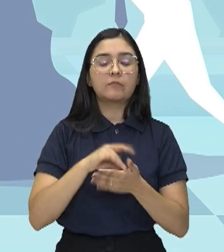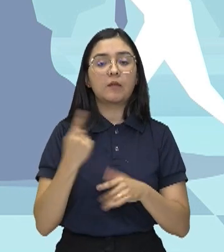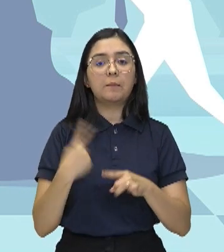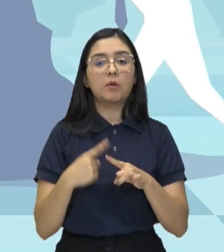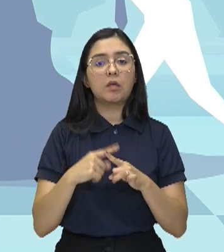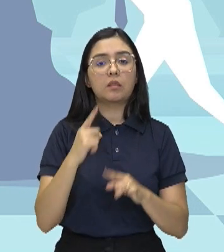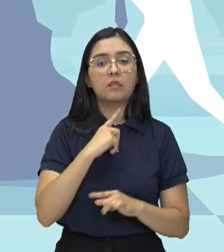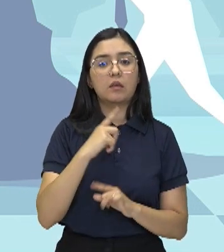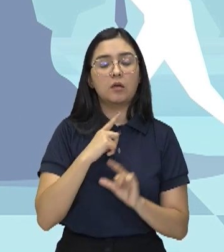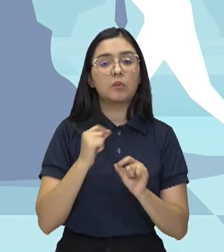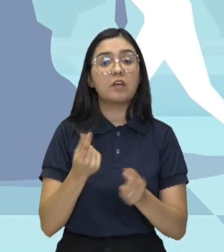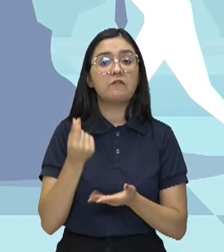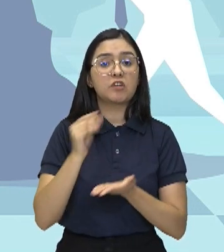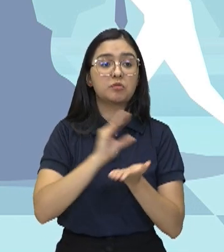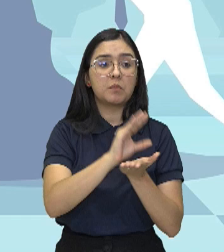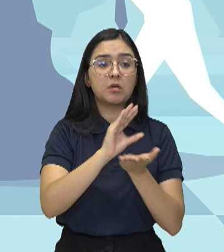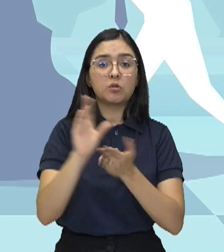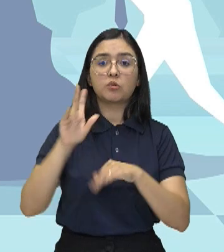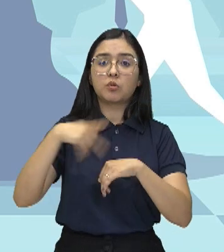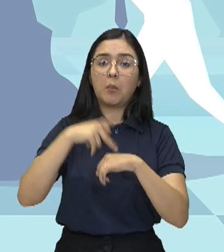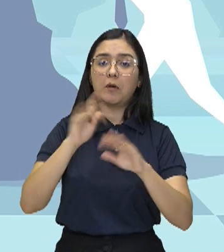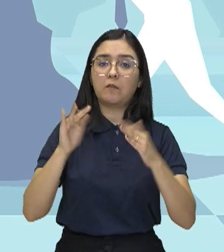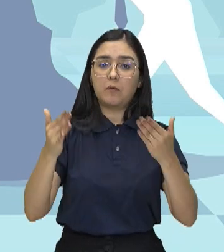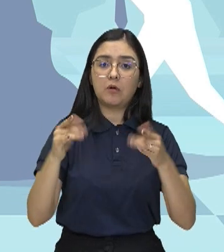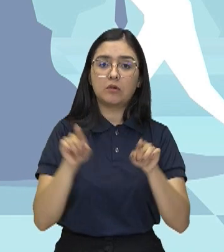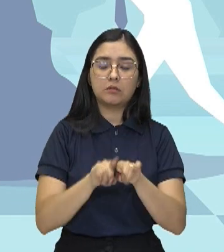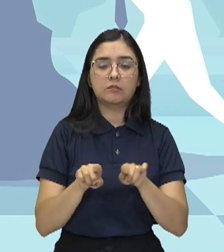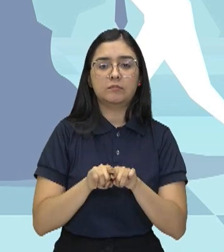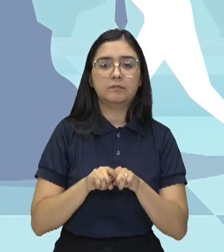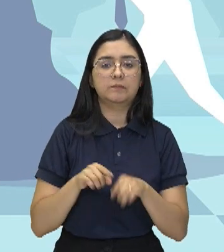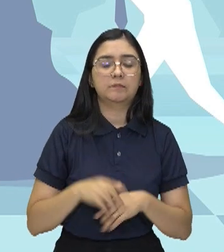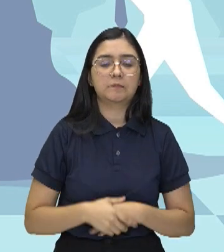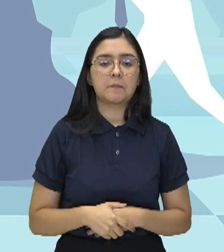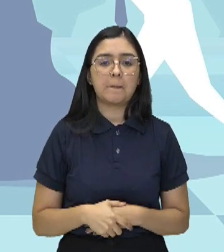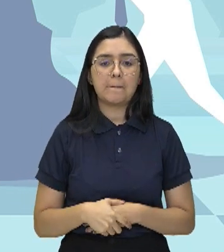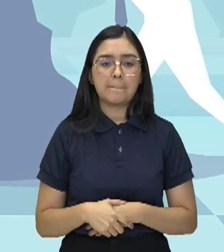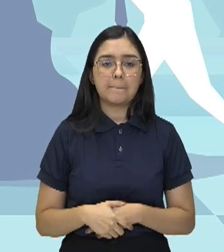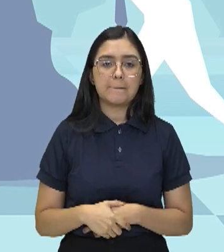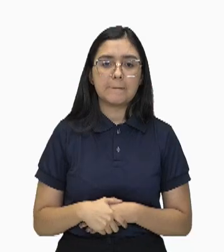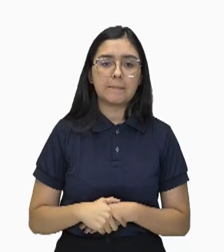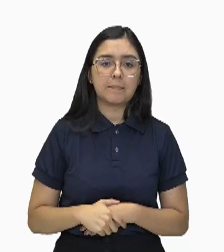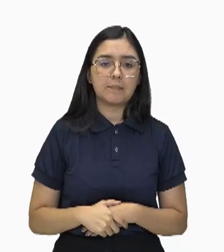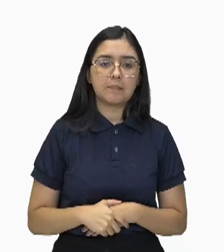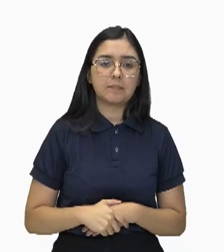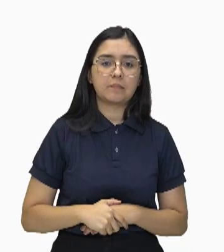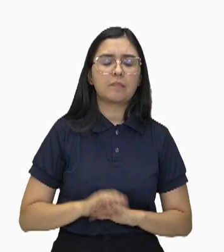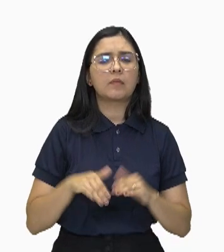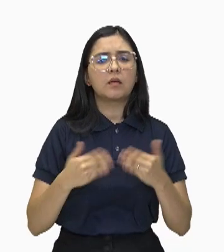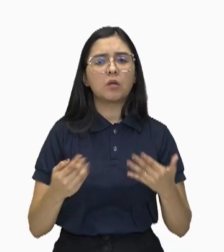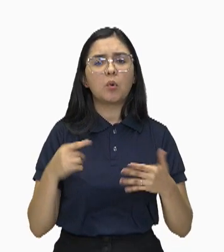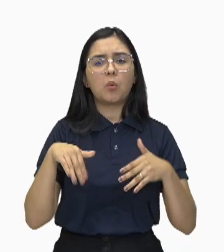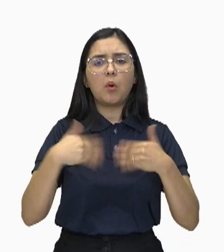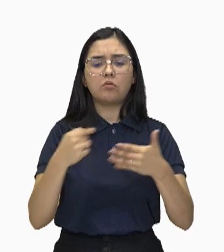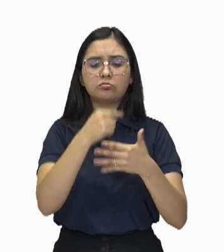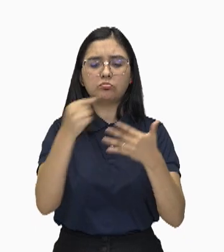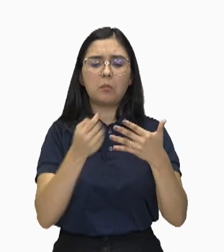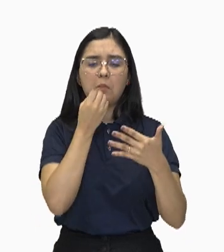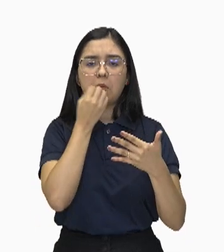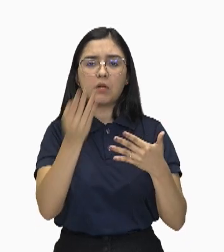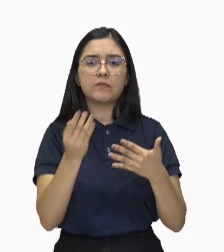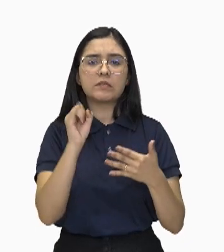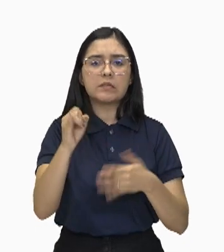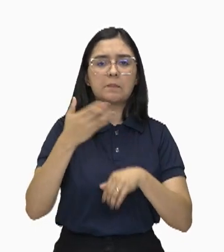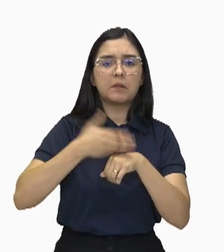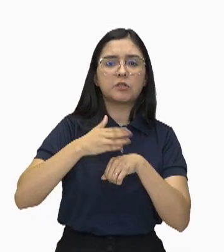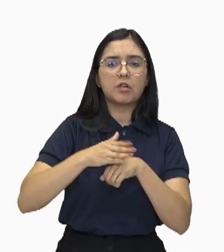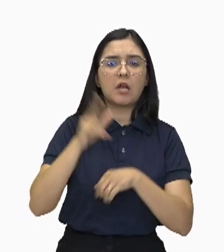tem muito investimento dos países aí em relação a essa modalidade. Com relação aos benefícios da prática do xadrez,